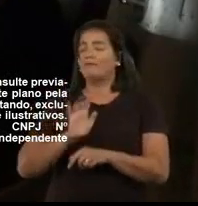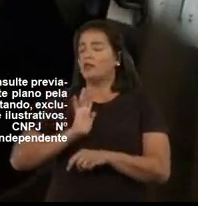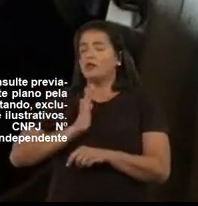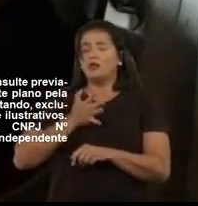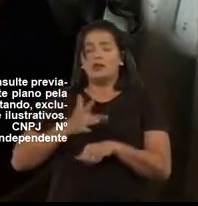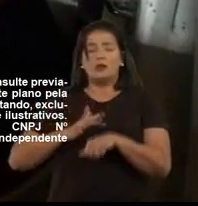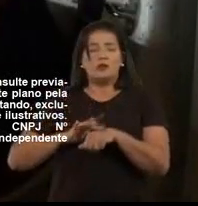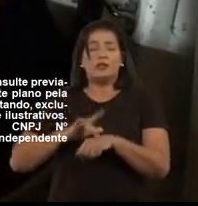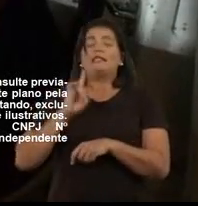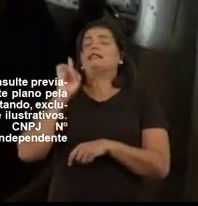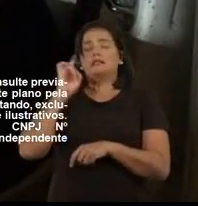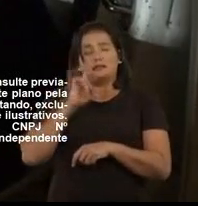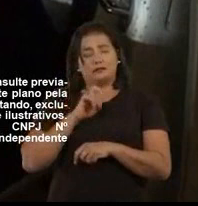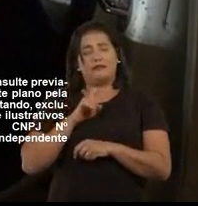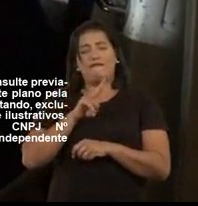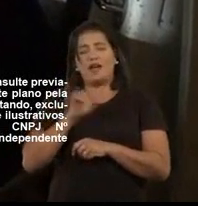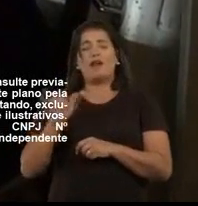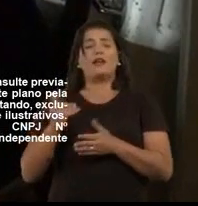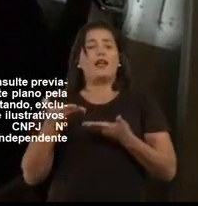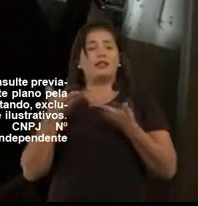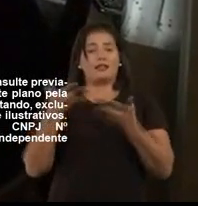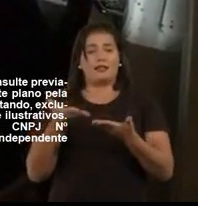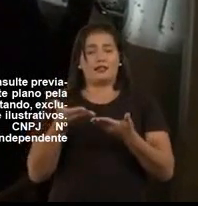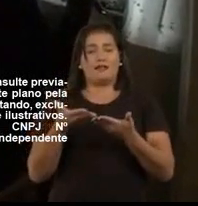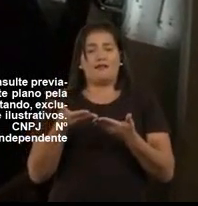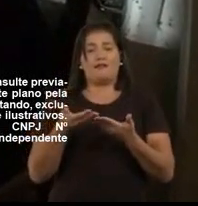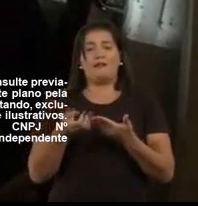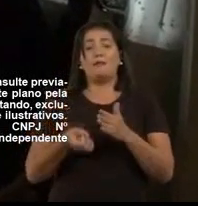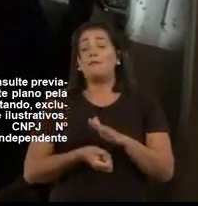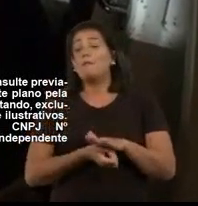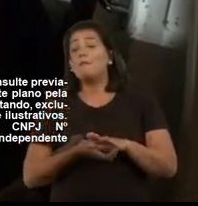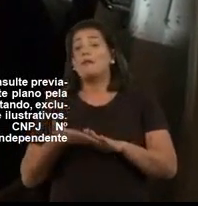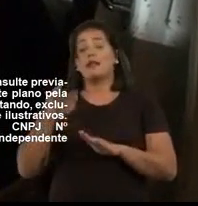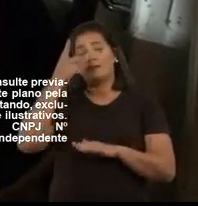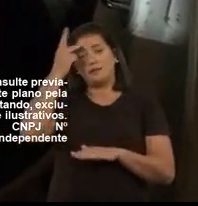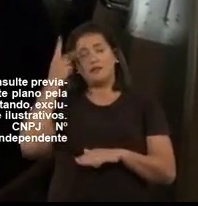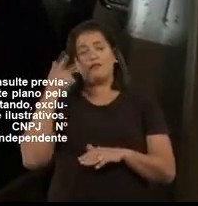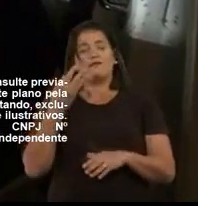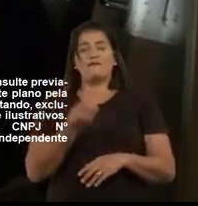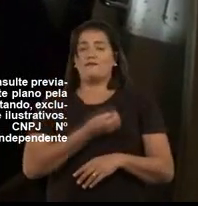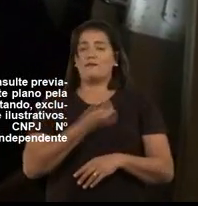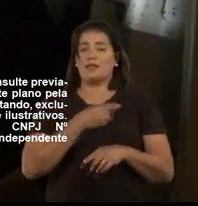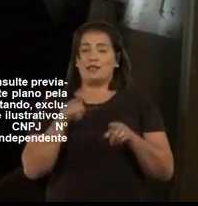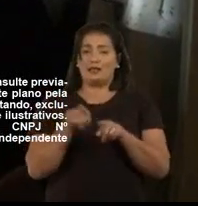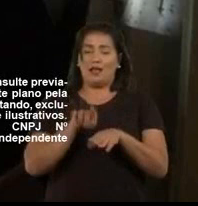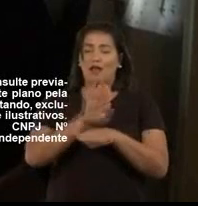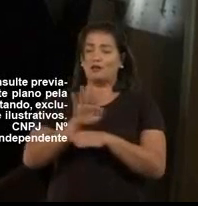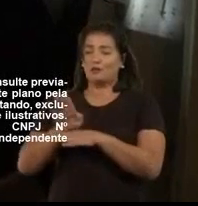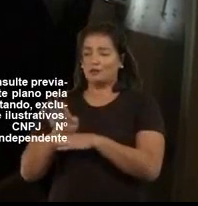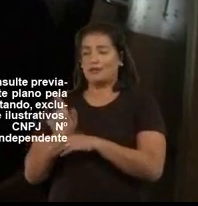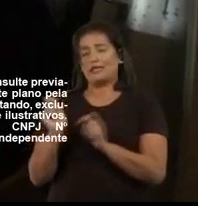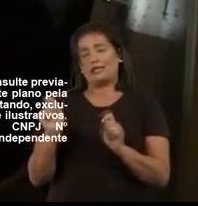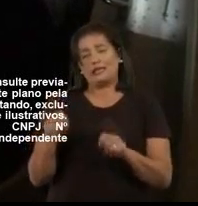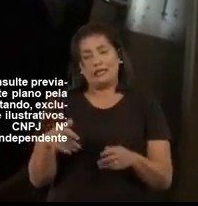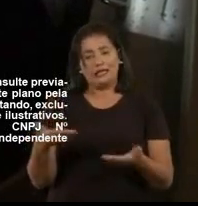atender milhares e milhares de pessoas né a gente vai vivendo do jeito que pode um ajudante também do jeito que